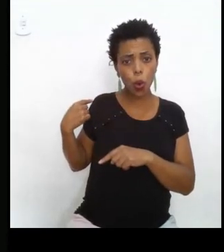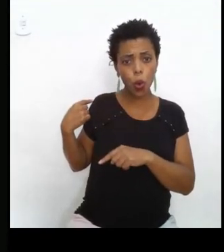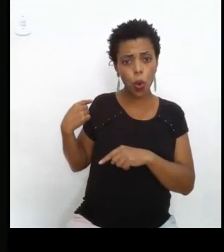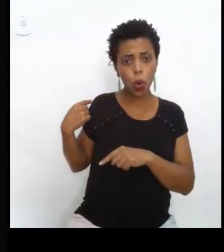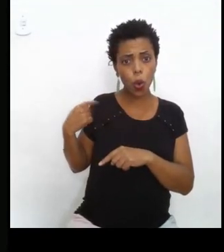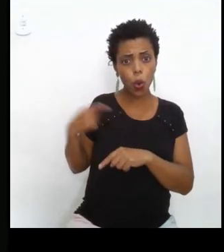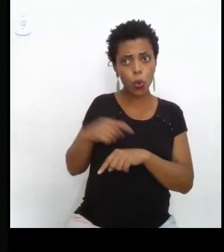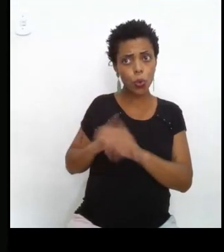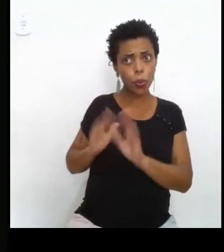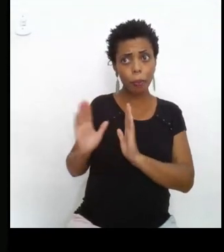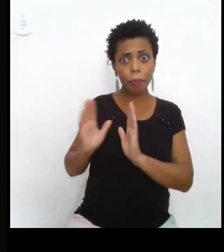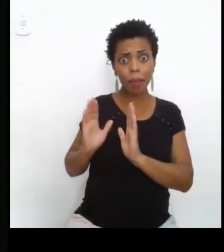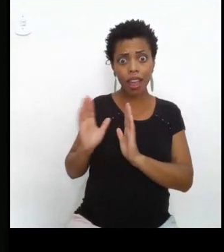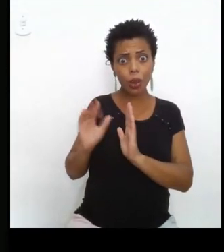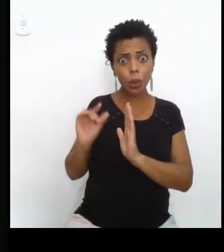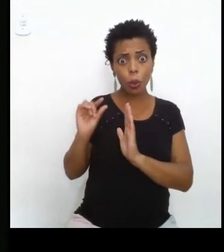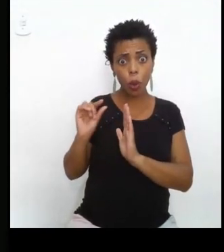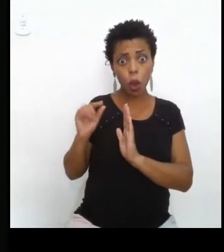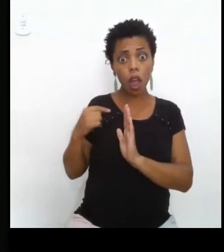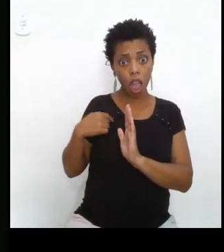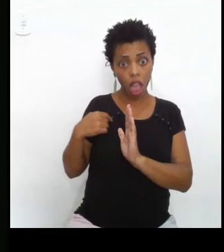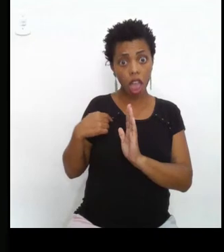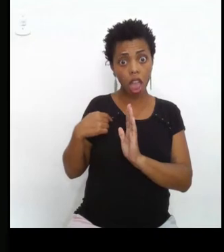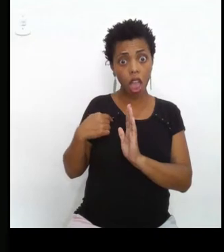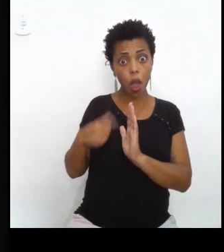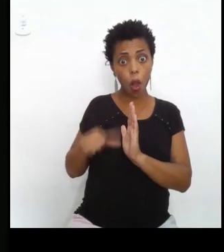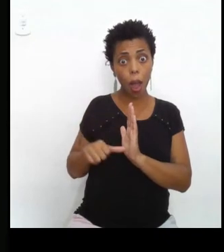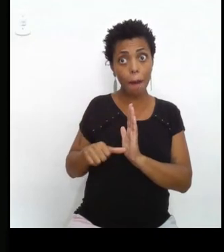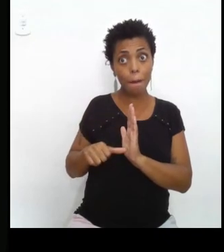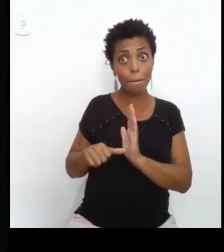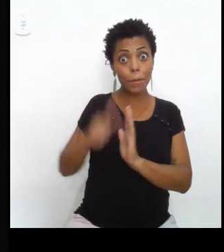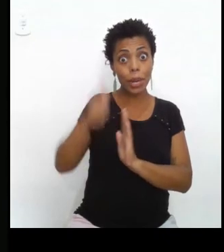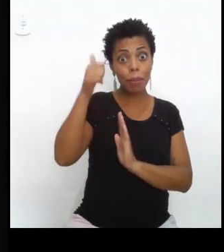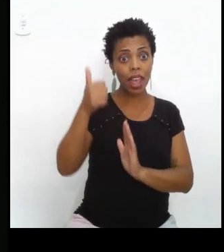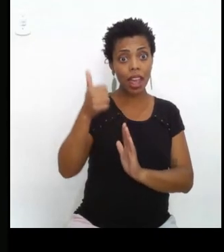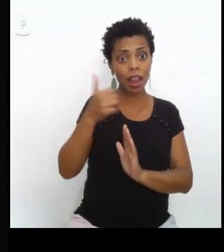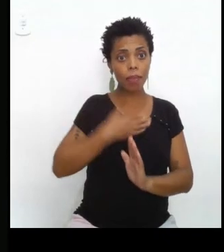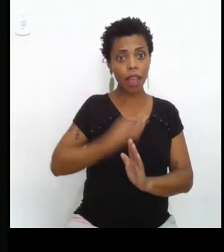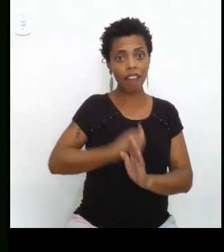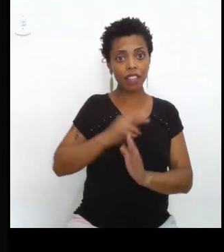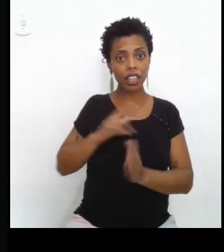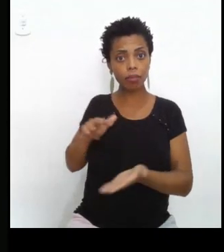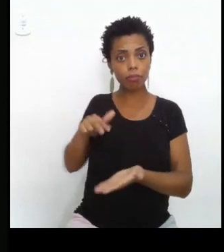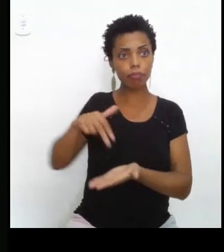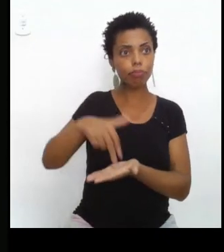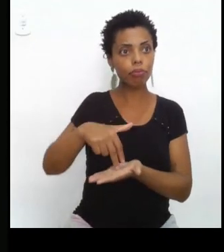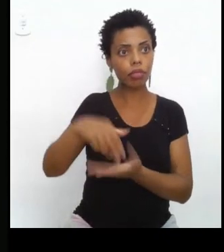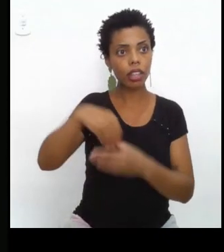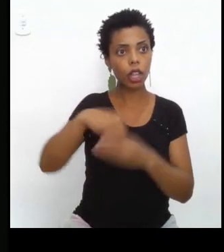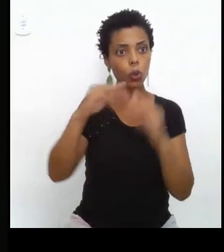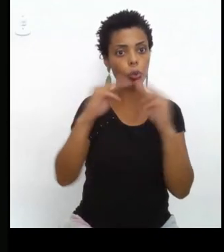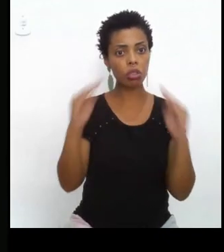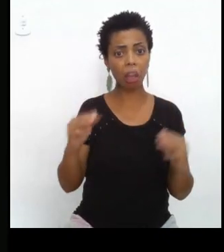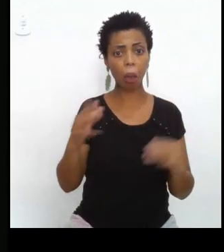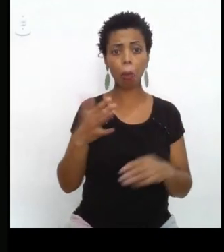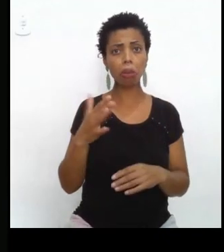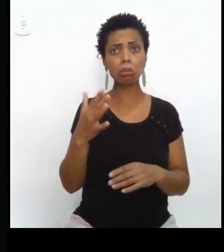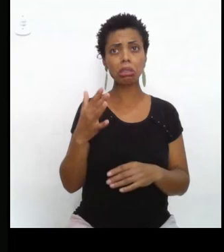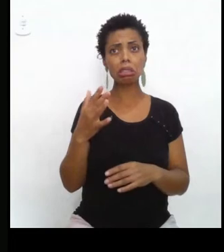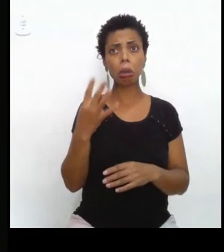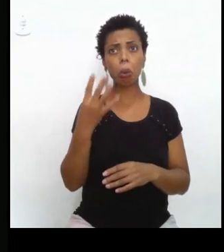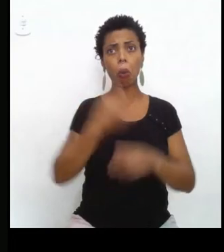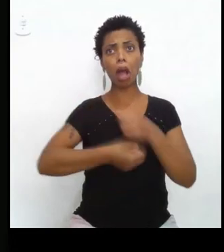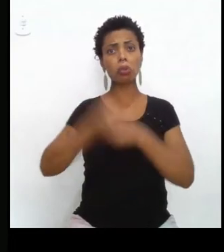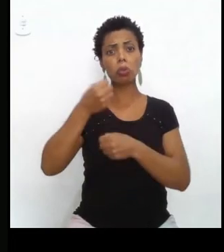período muito recente eu te fato coloquei os pés no primeiro Museu na minha vida mas só tem sei lá quatro quatro